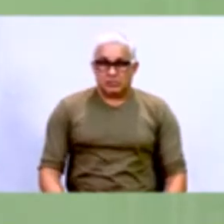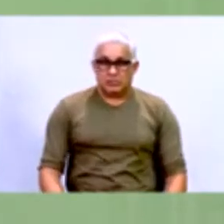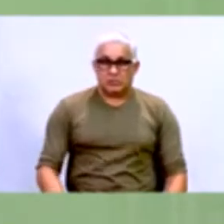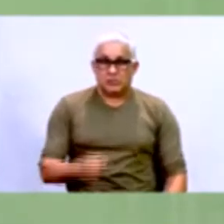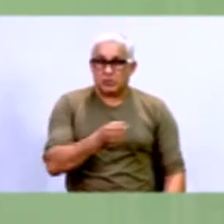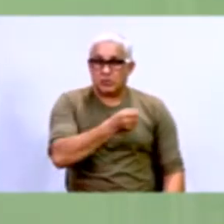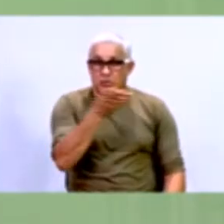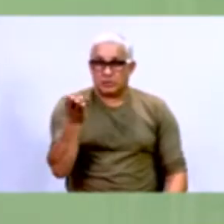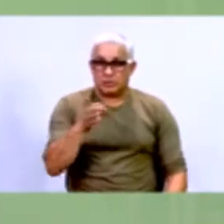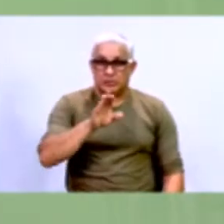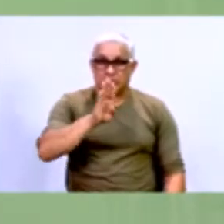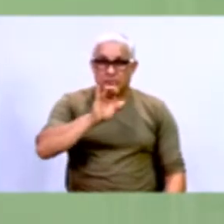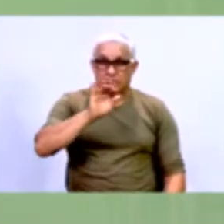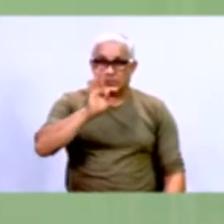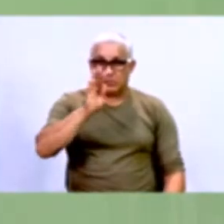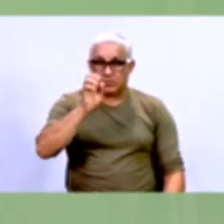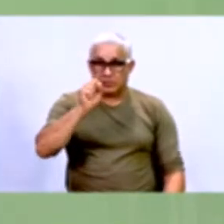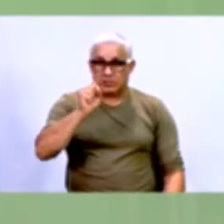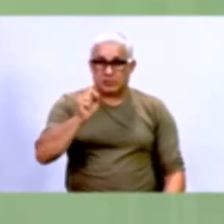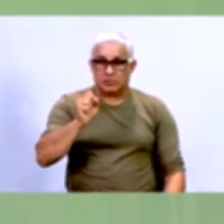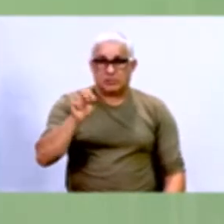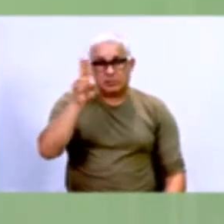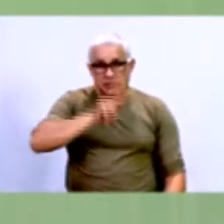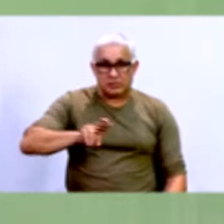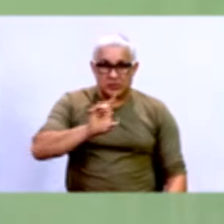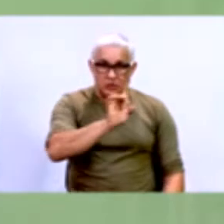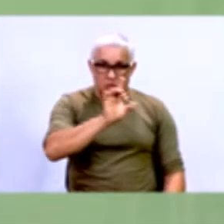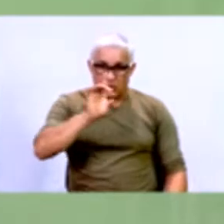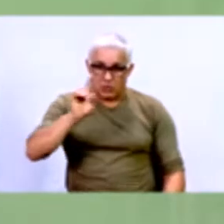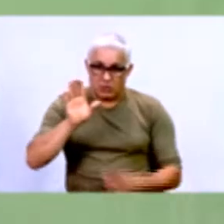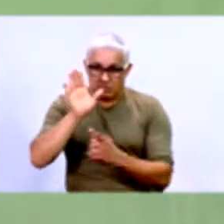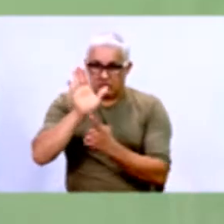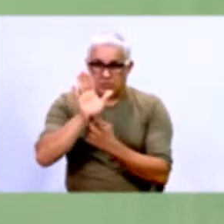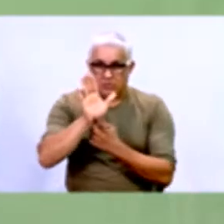quantos bits são usados para representar cada amostra.